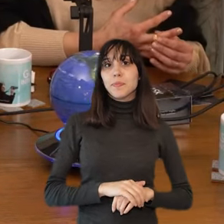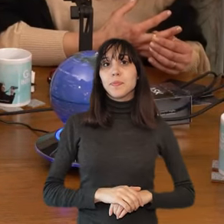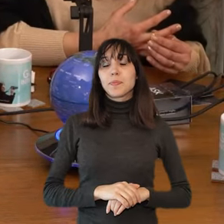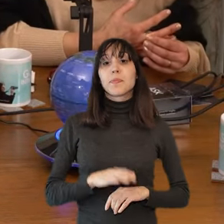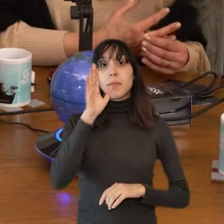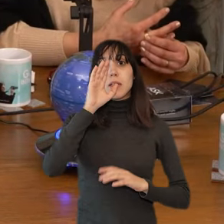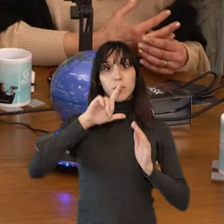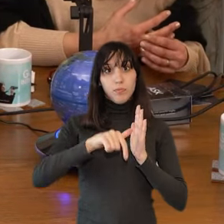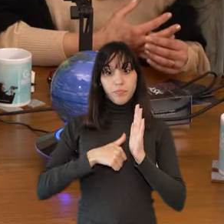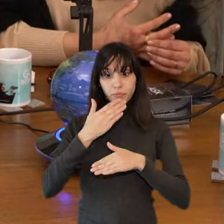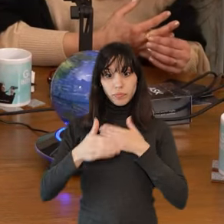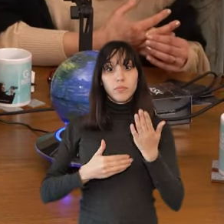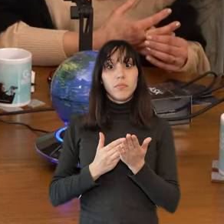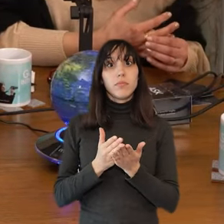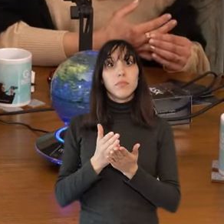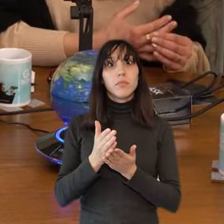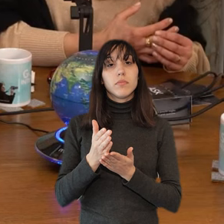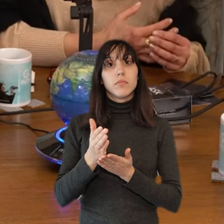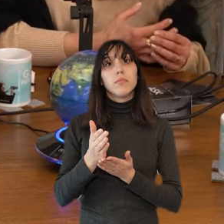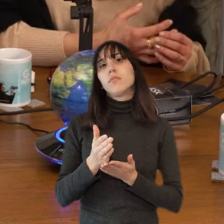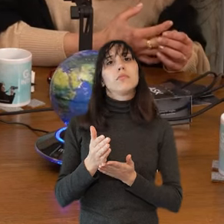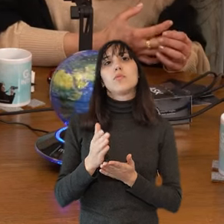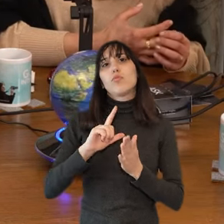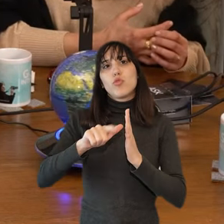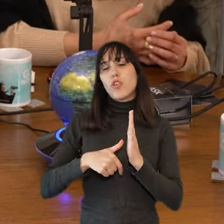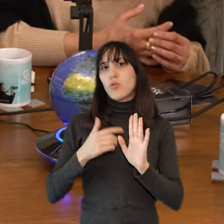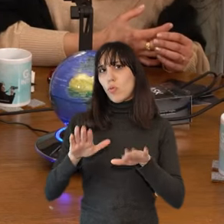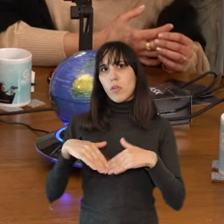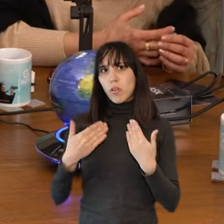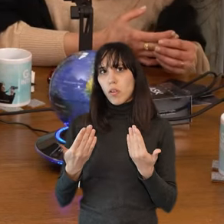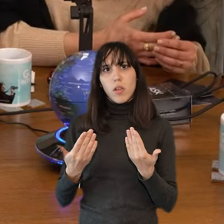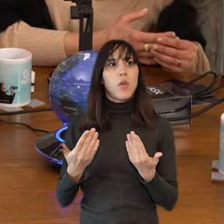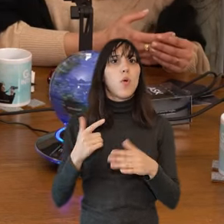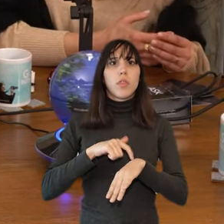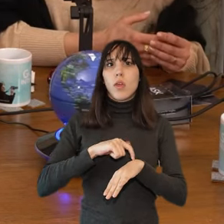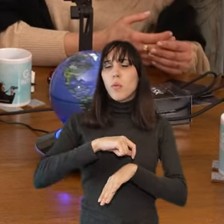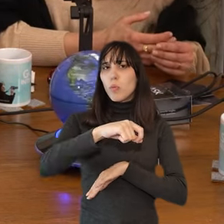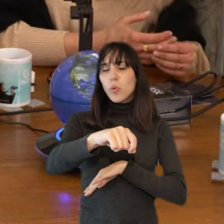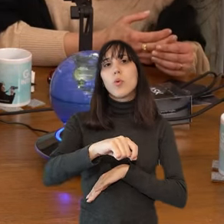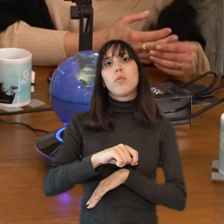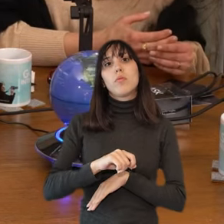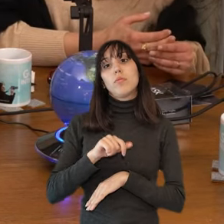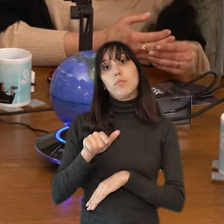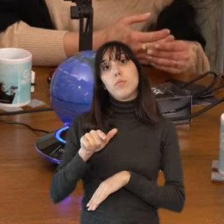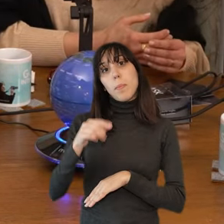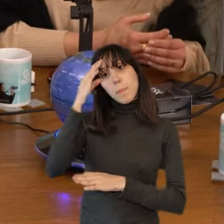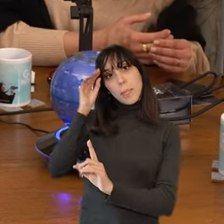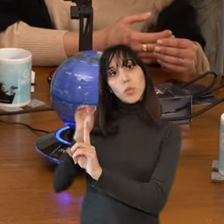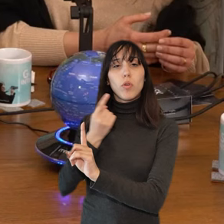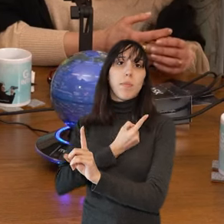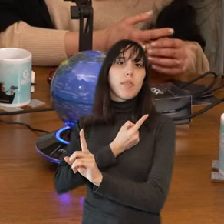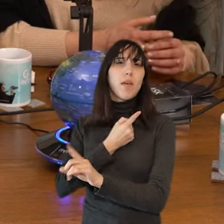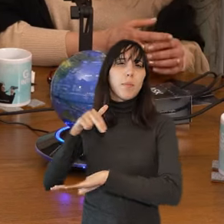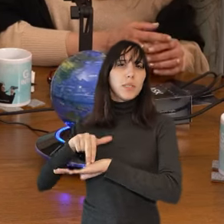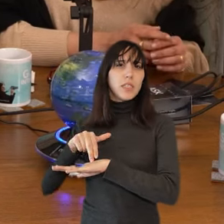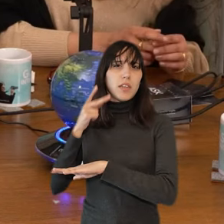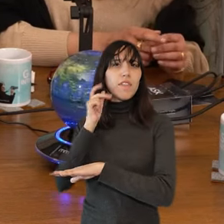o projeto vai ser desenvolvido eh seja ele Qual é o for o projeto e o tempo de duração eh o mentor tem que estar presente